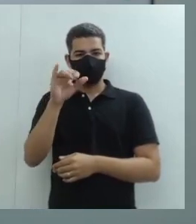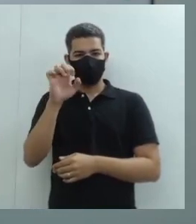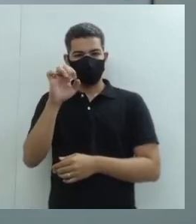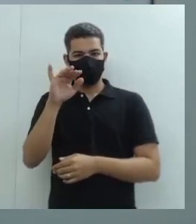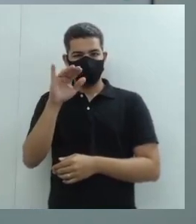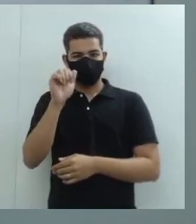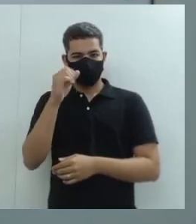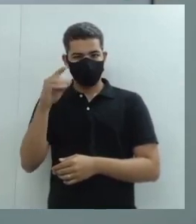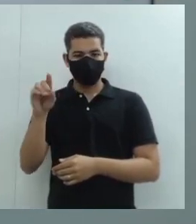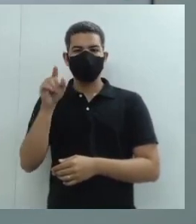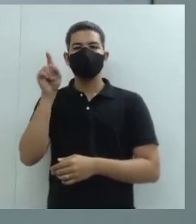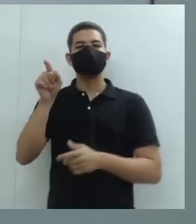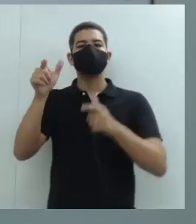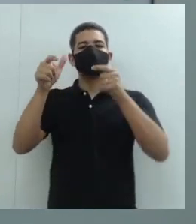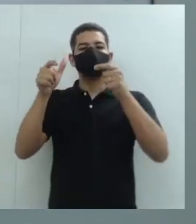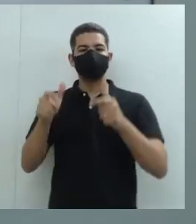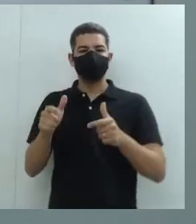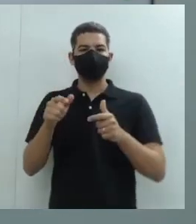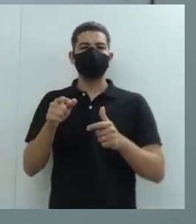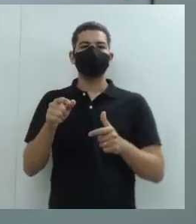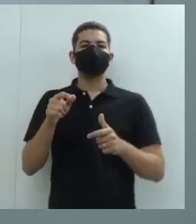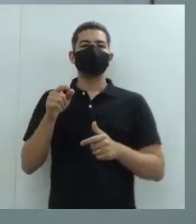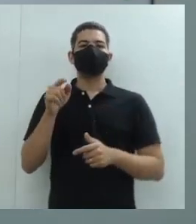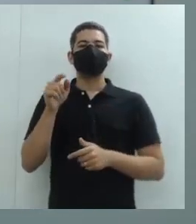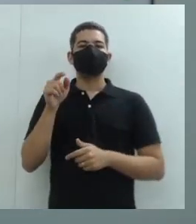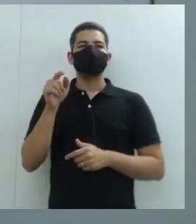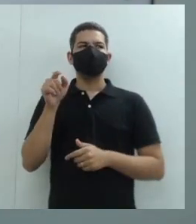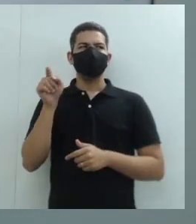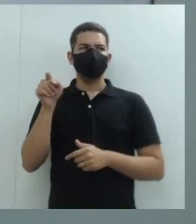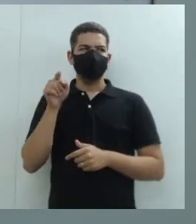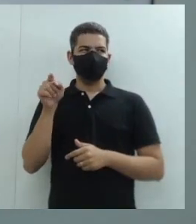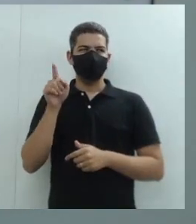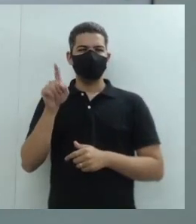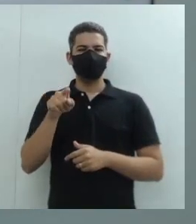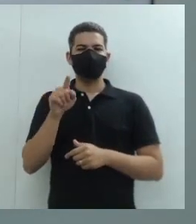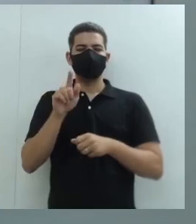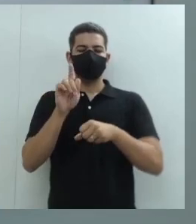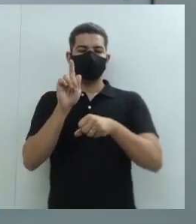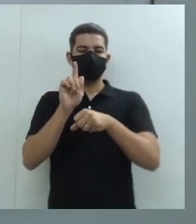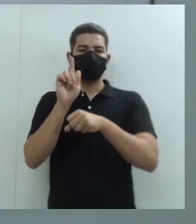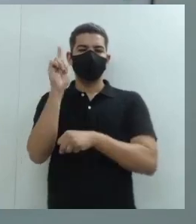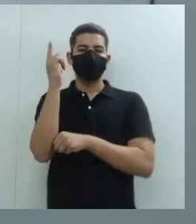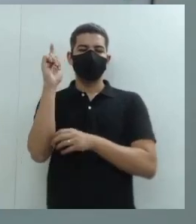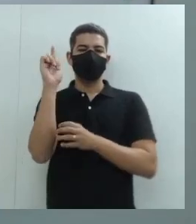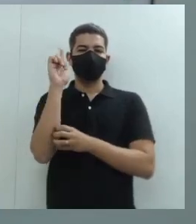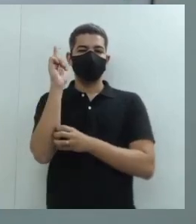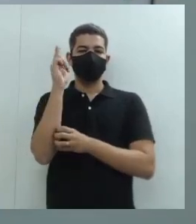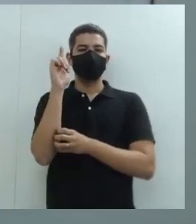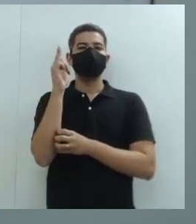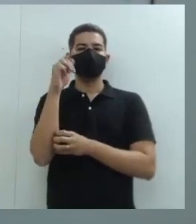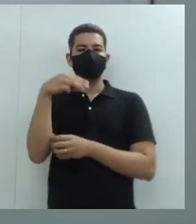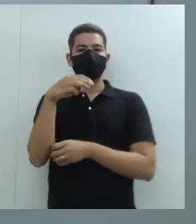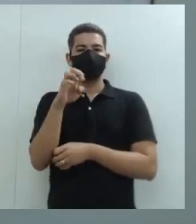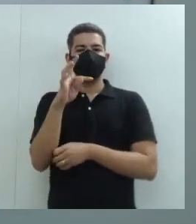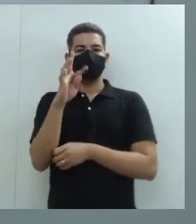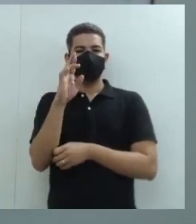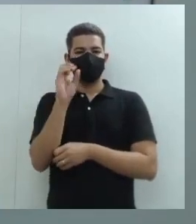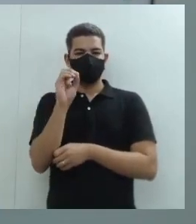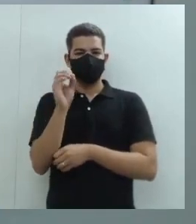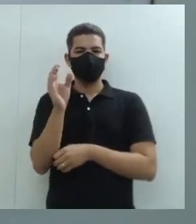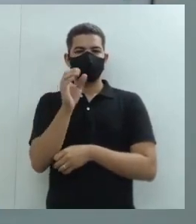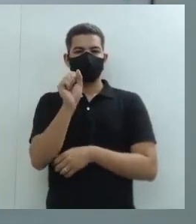Lacerda, que fica localizada, ela fica pela GRE Metro Sul, no bairro da Vaz, em